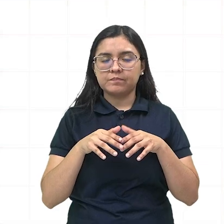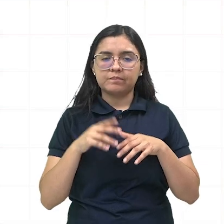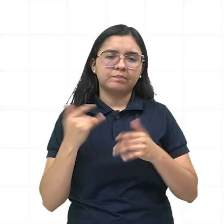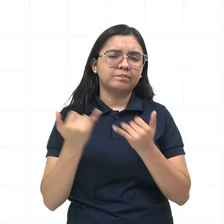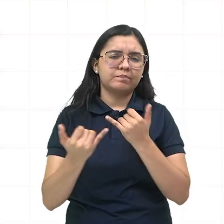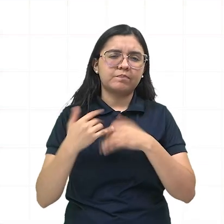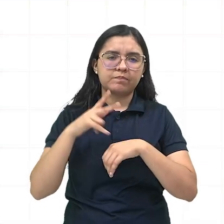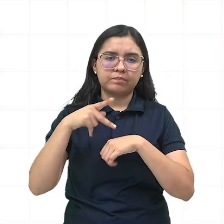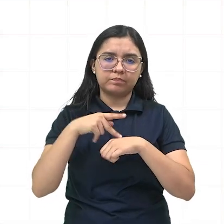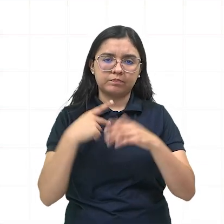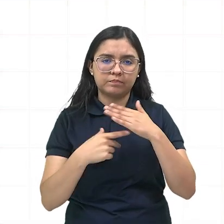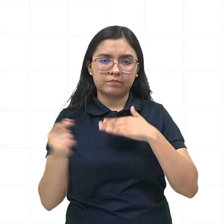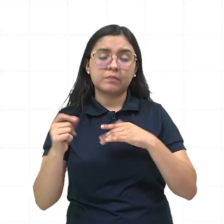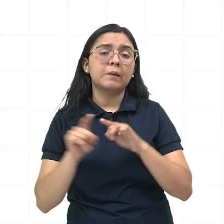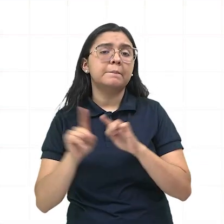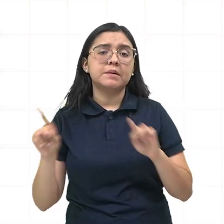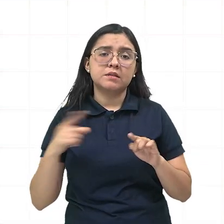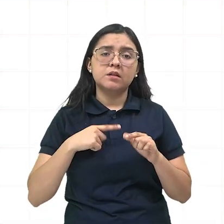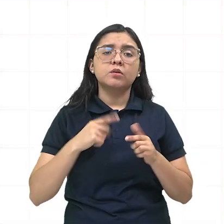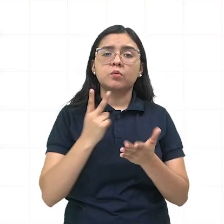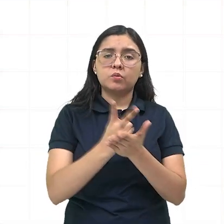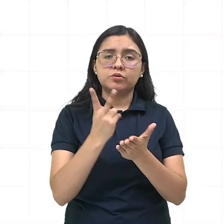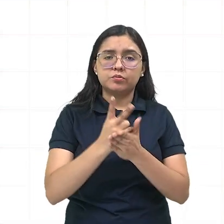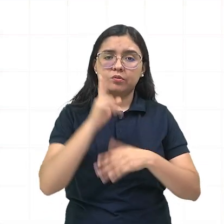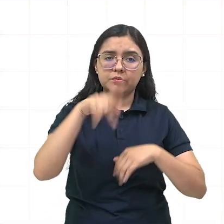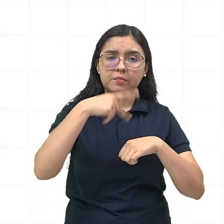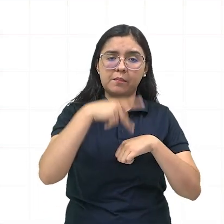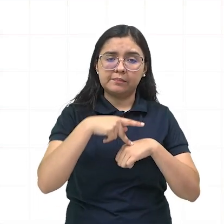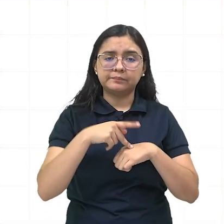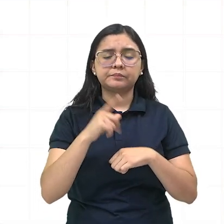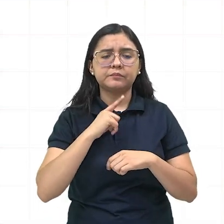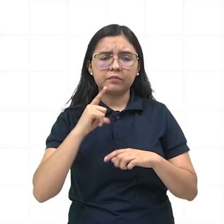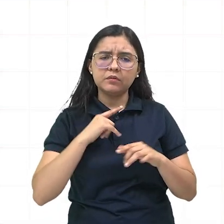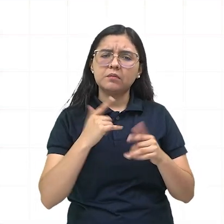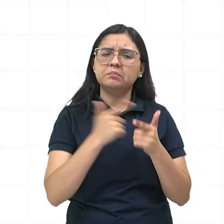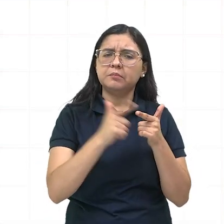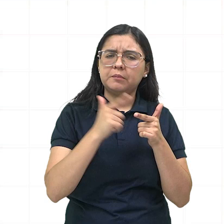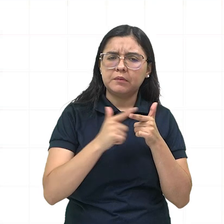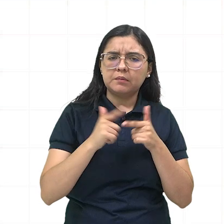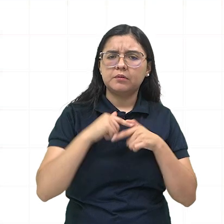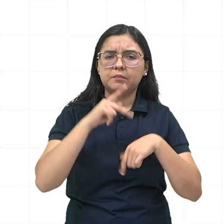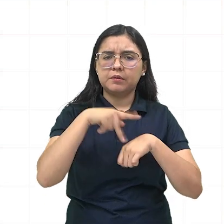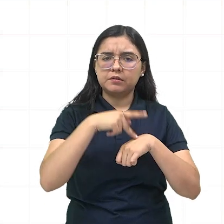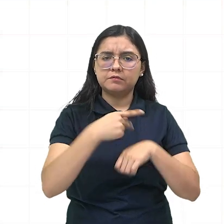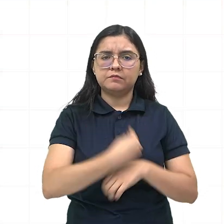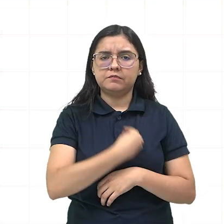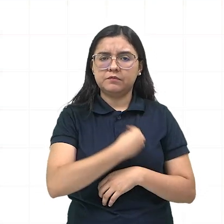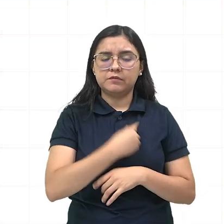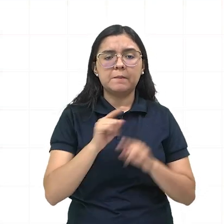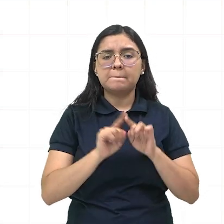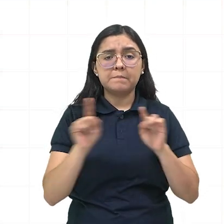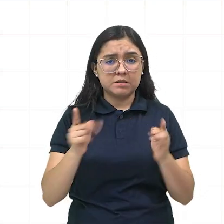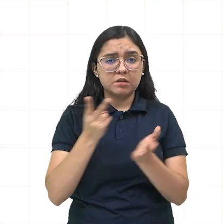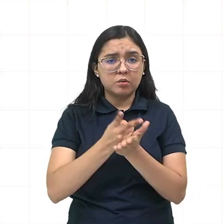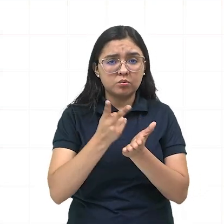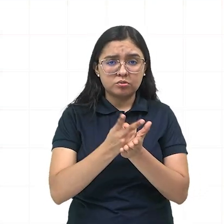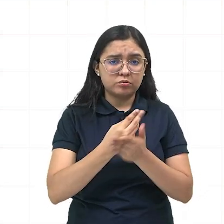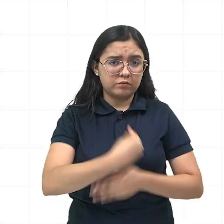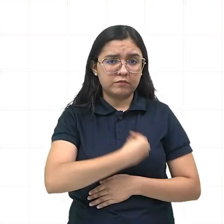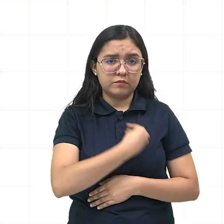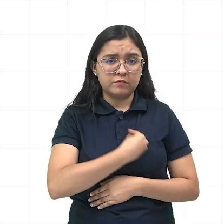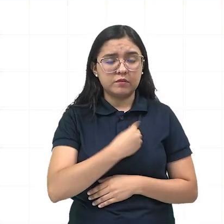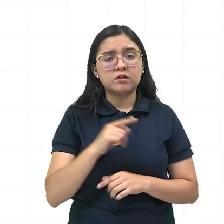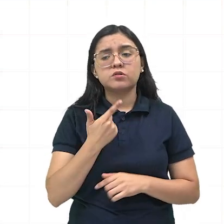do país. Um deslocado interno, ele está passando por um momento de turbulência ali no país onde ele vive, mas ele não sai do país, ele vai para